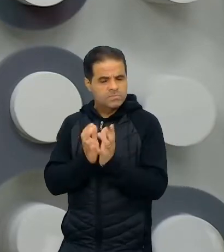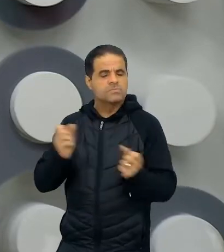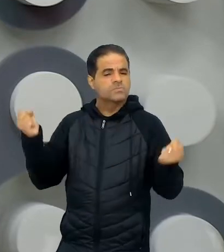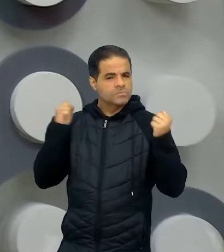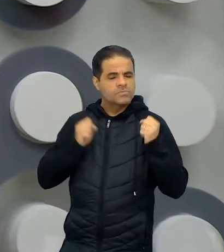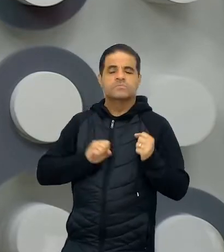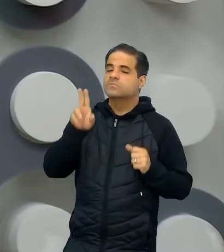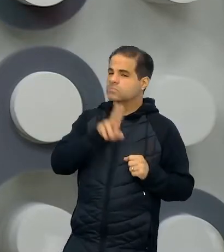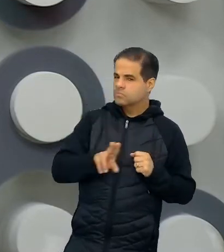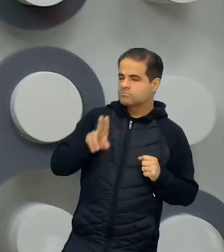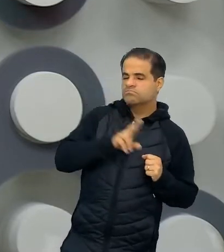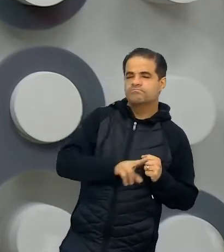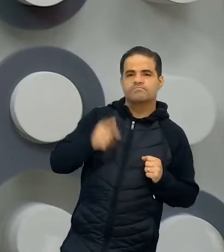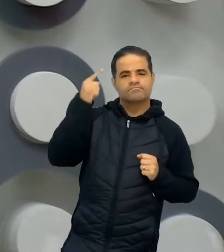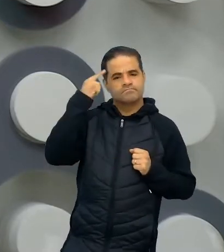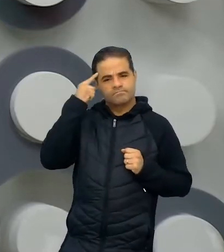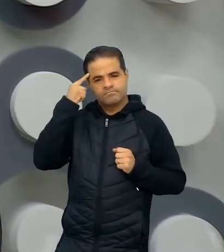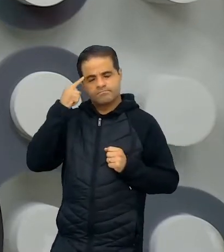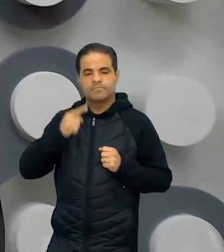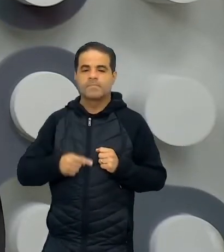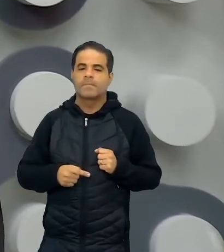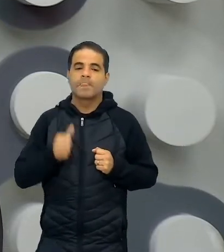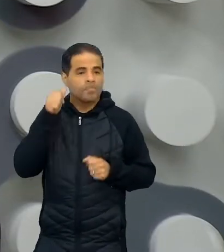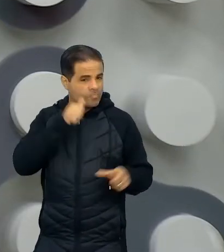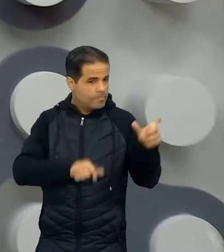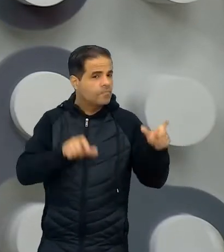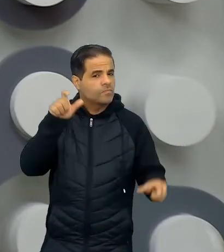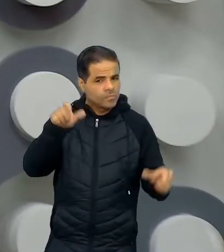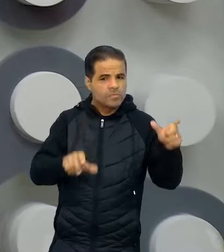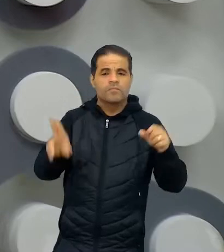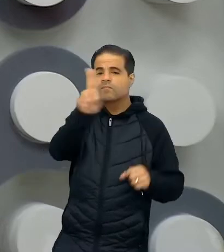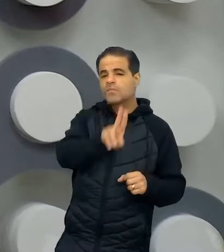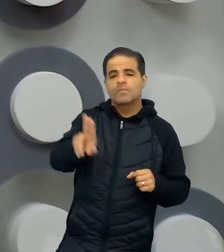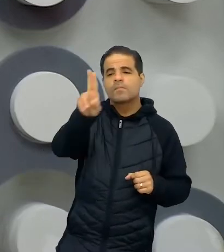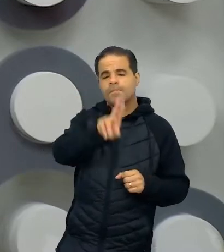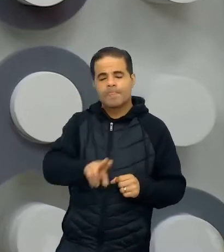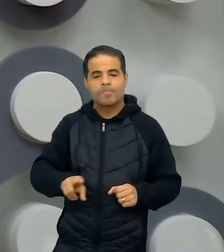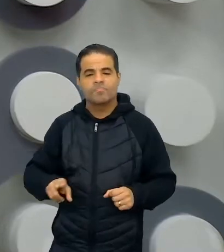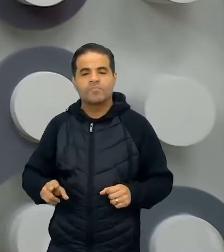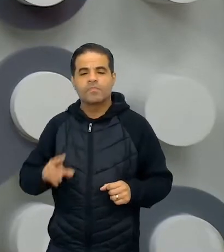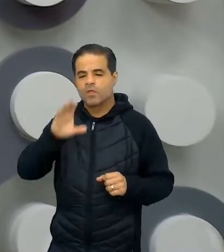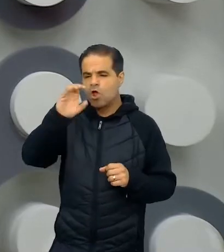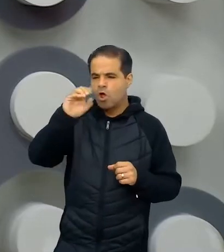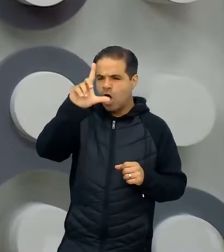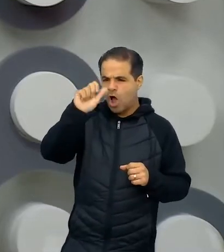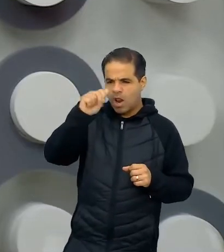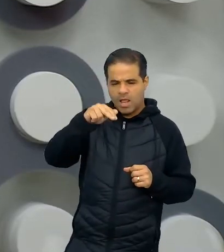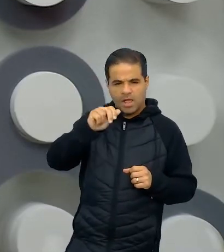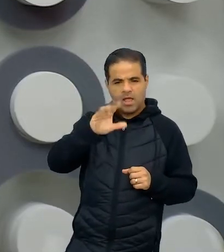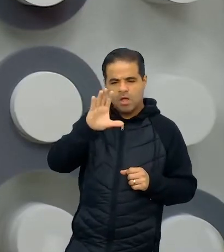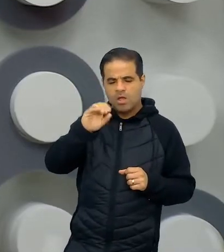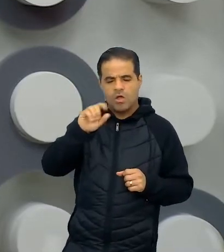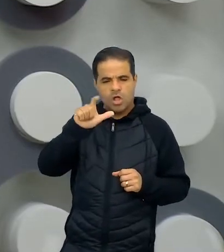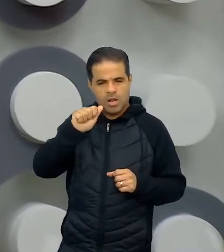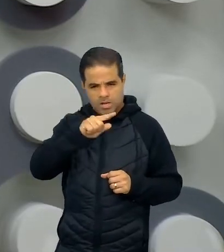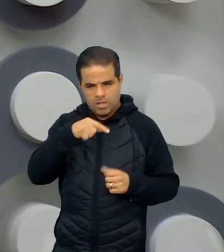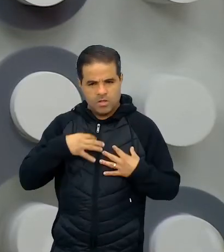usam. Então, as moças usam colã.